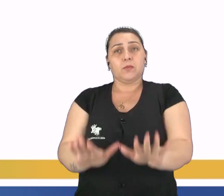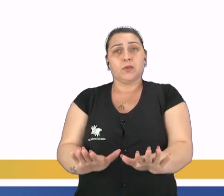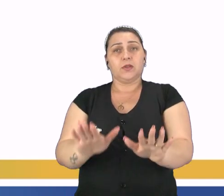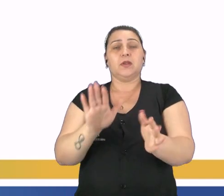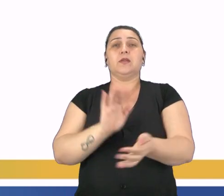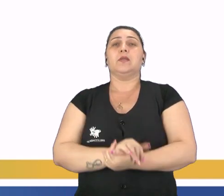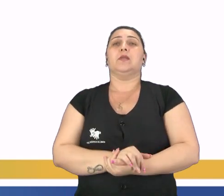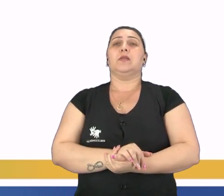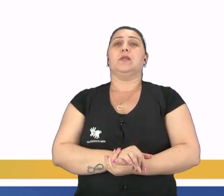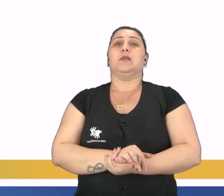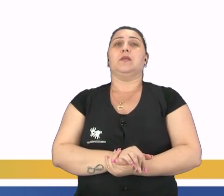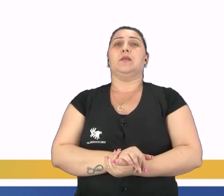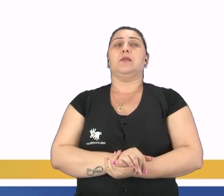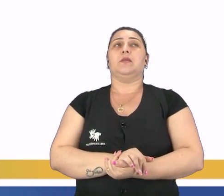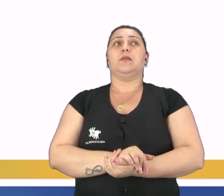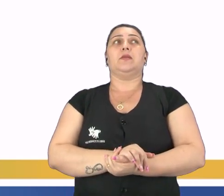promoção,